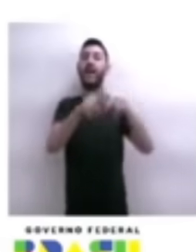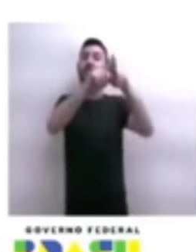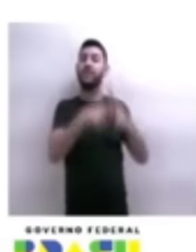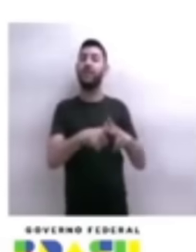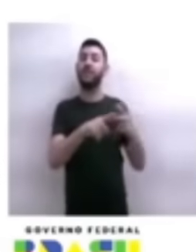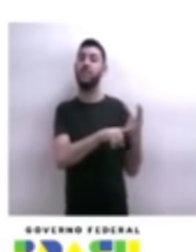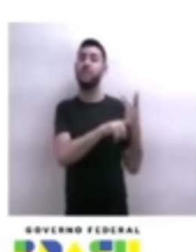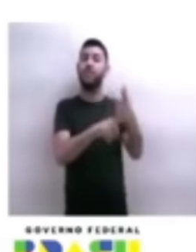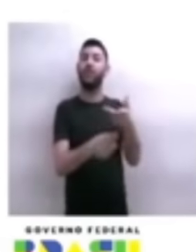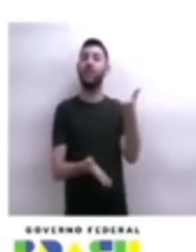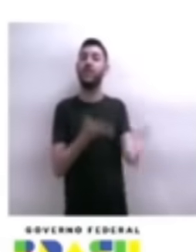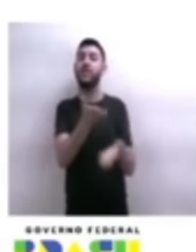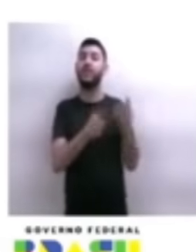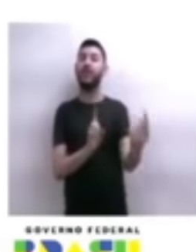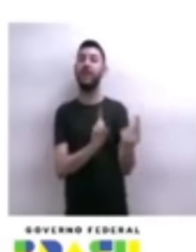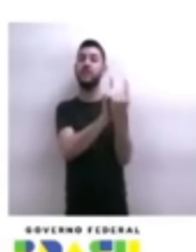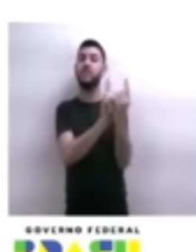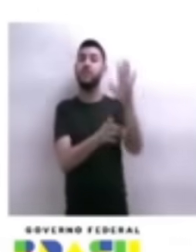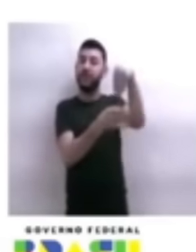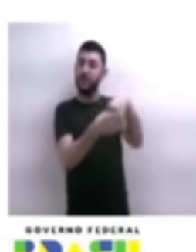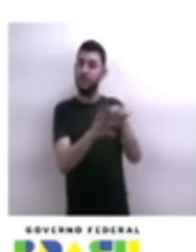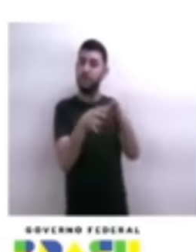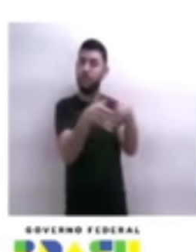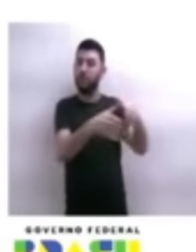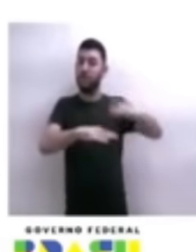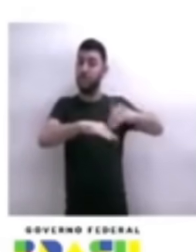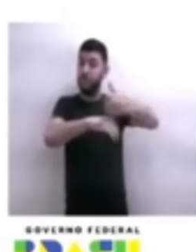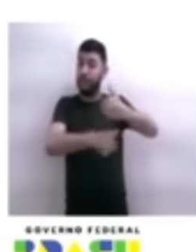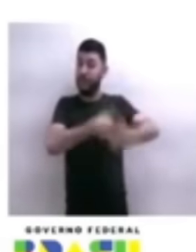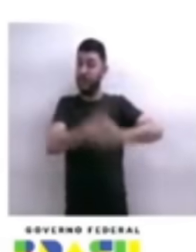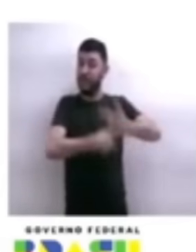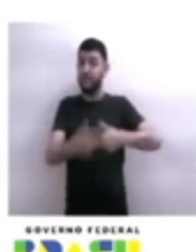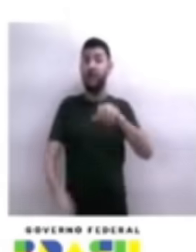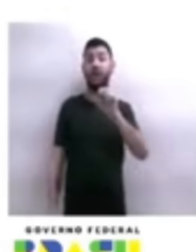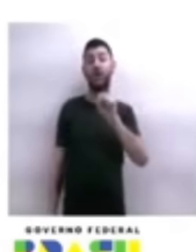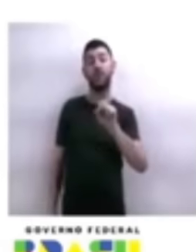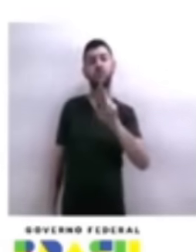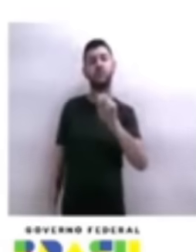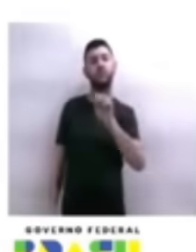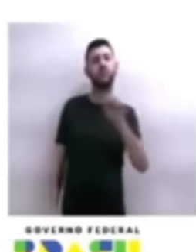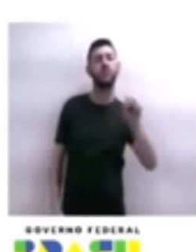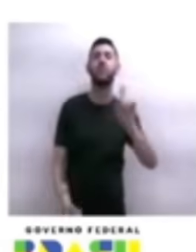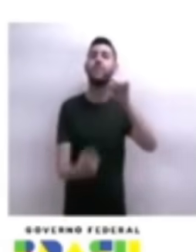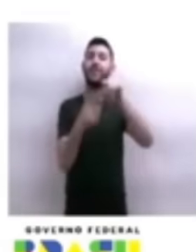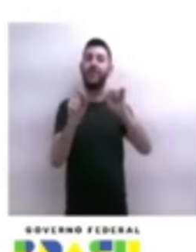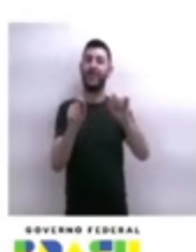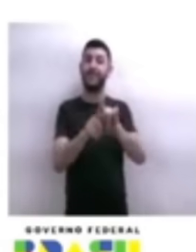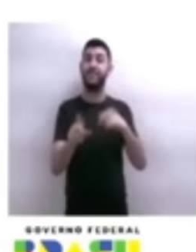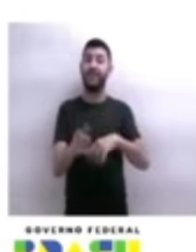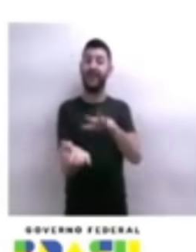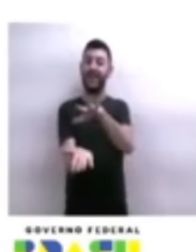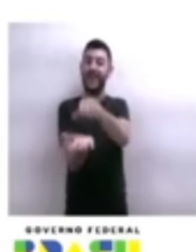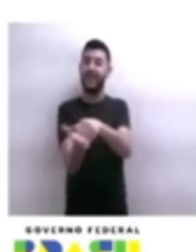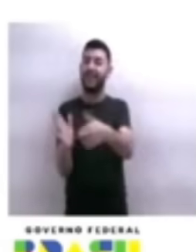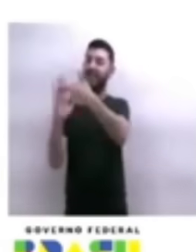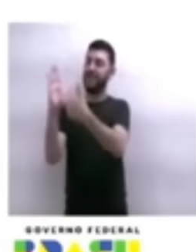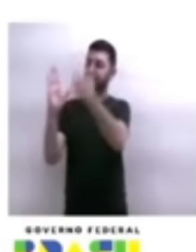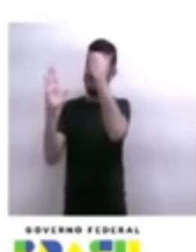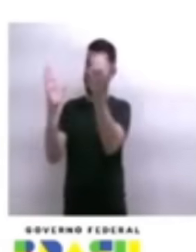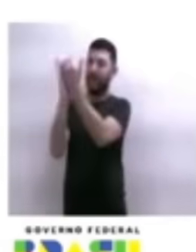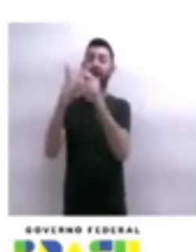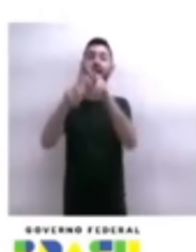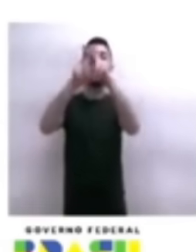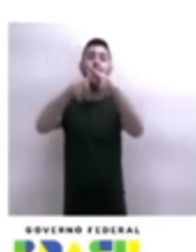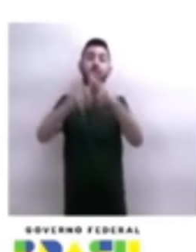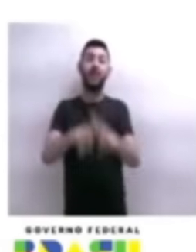né, nas nossas equipes de trabalhadores e trabalhadoras do SUS para regularizar seu cadastro. Mesmo aquela família que teve o